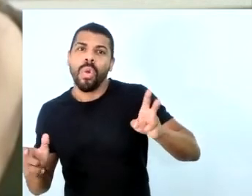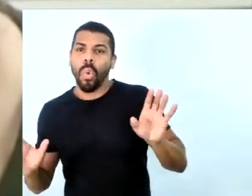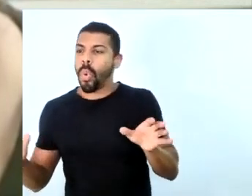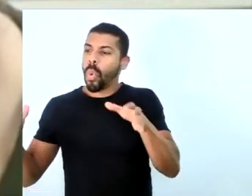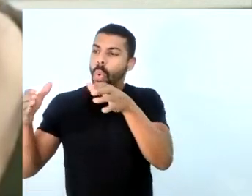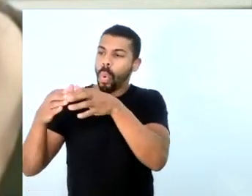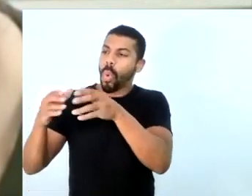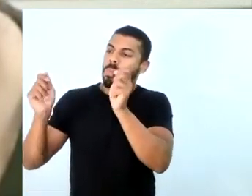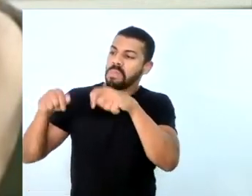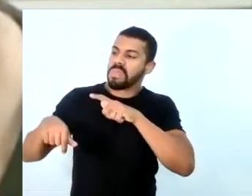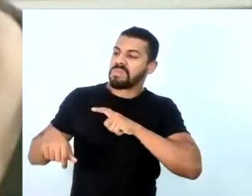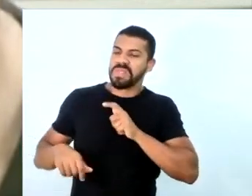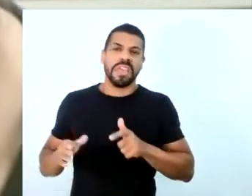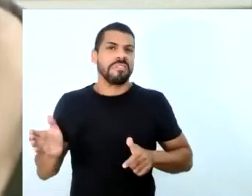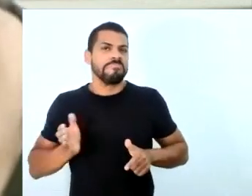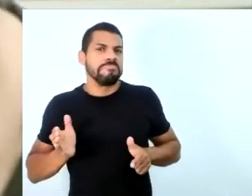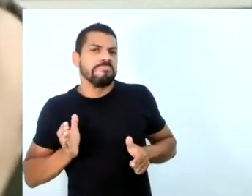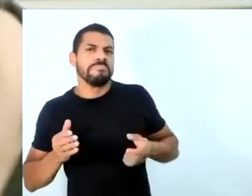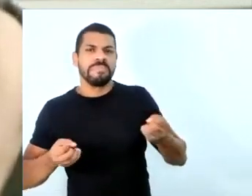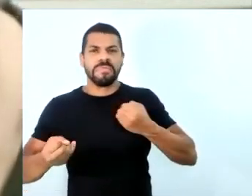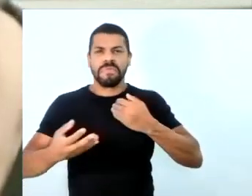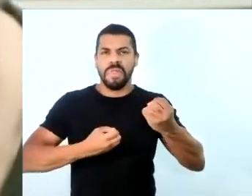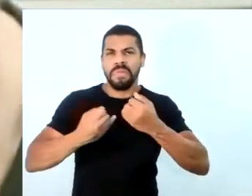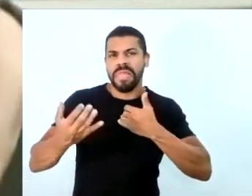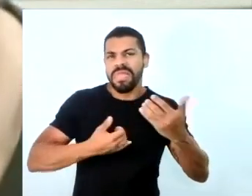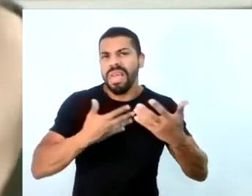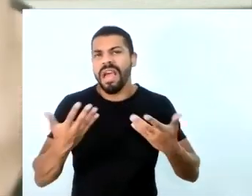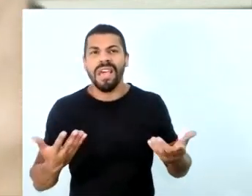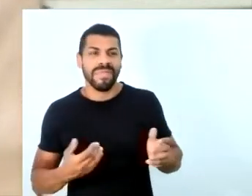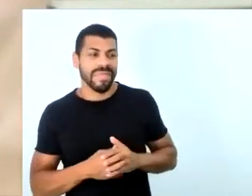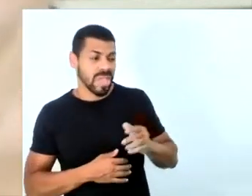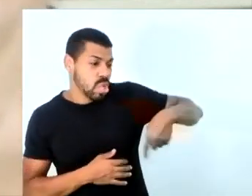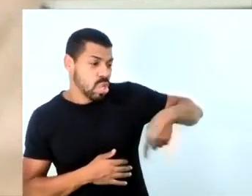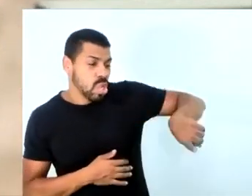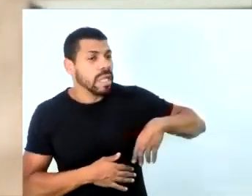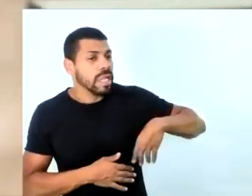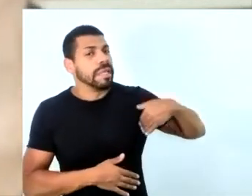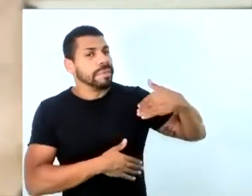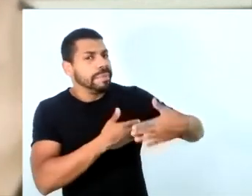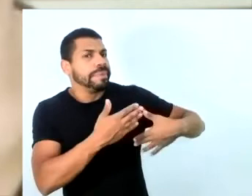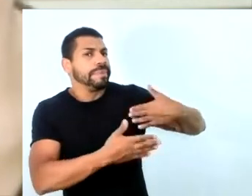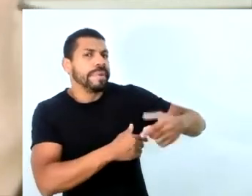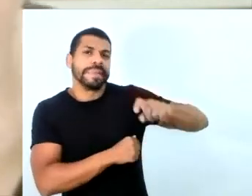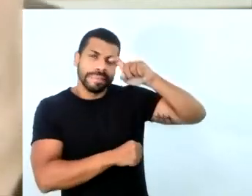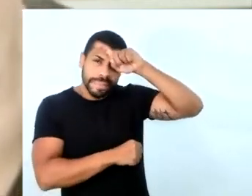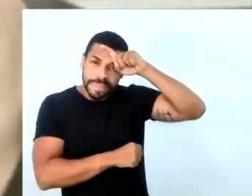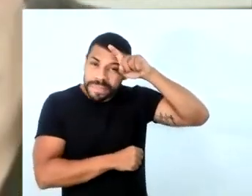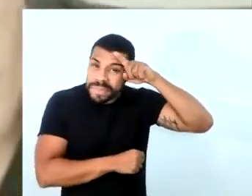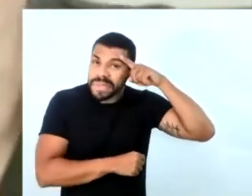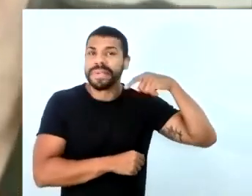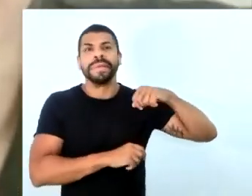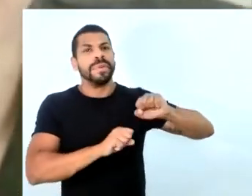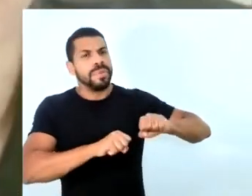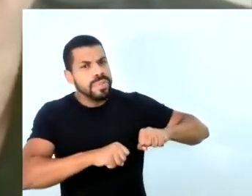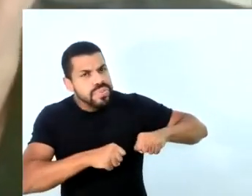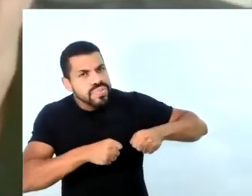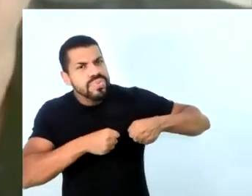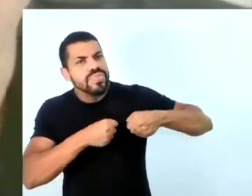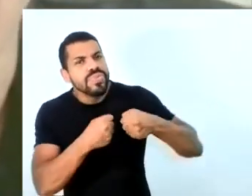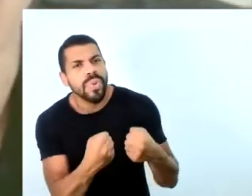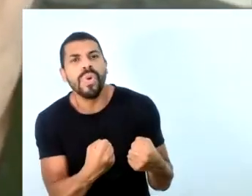a um grupo que teve acesso, que teve informação, que teve equipamento, e a gente está correndo atrás. Nós estamos correndo